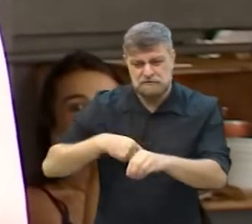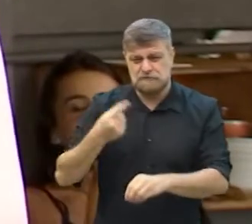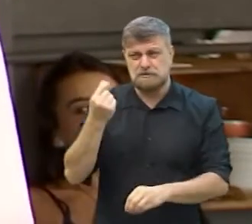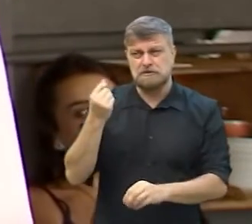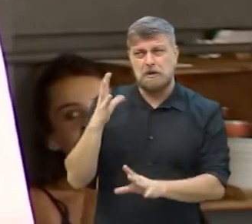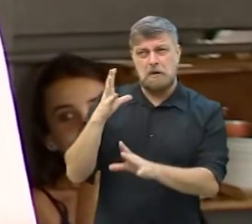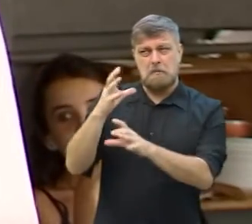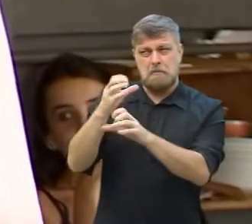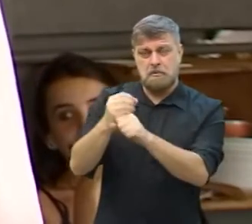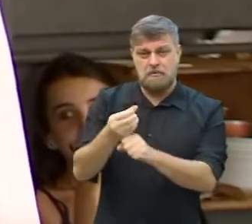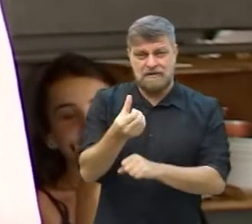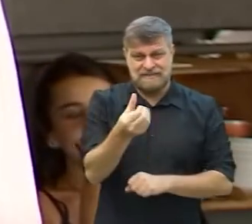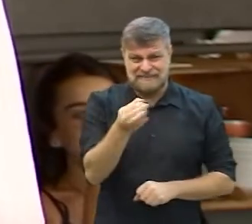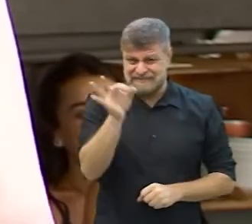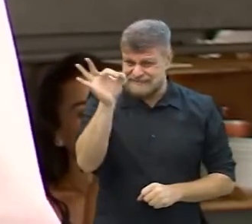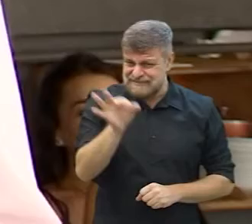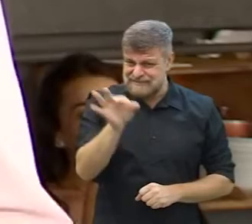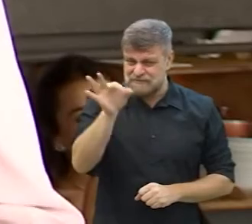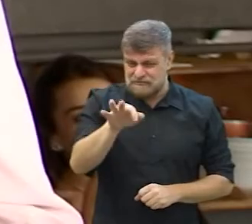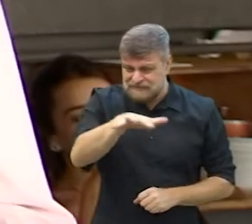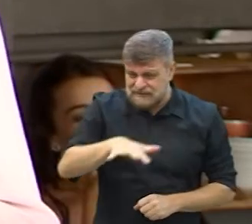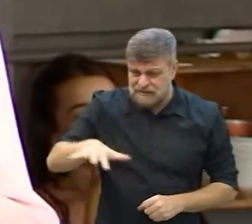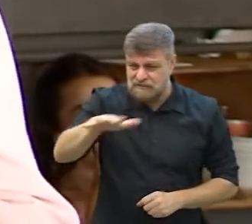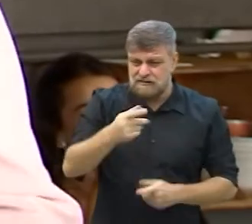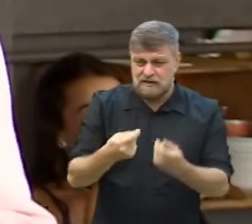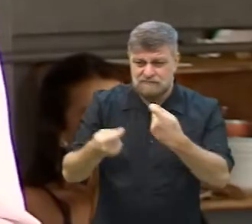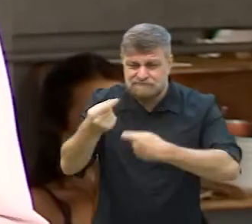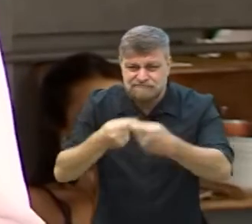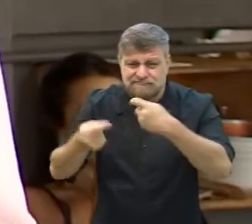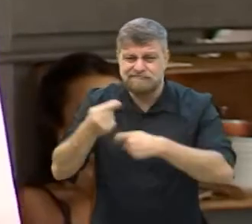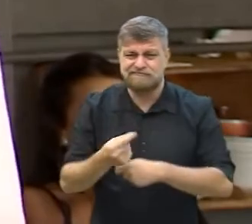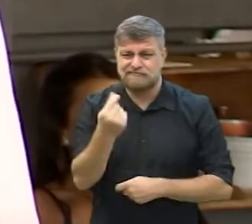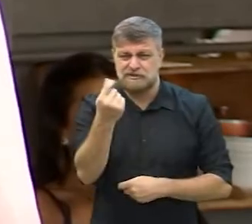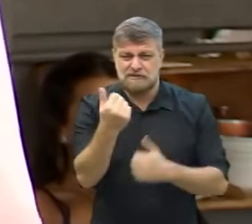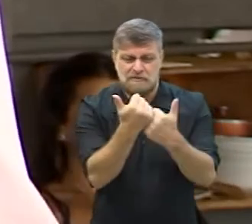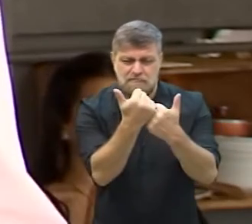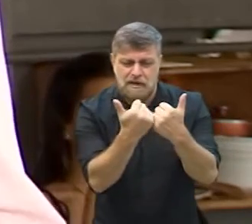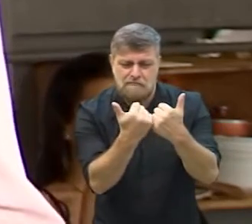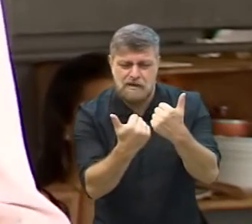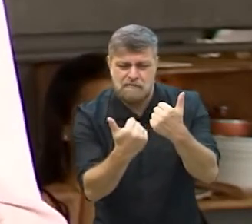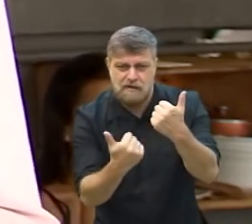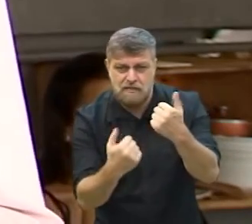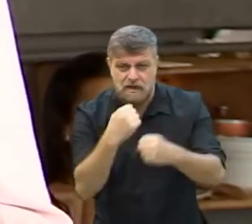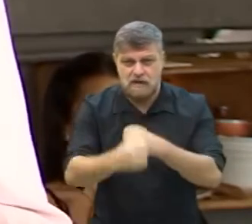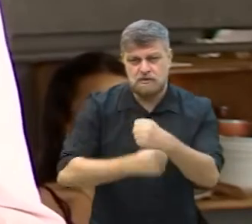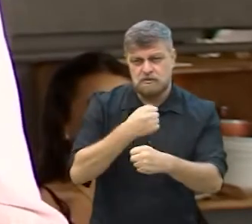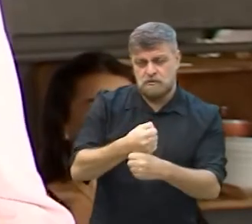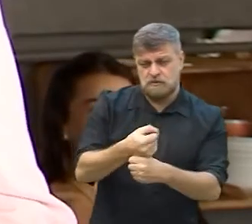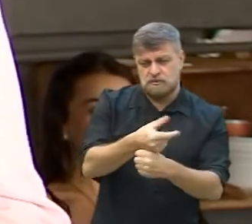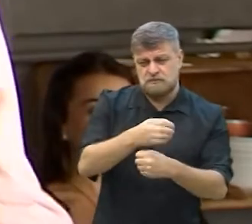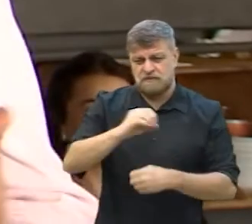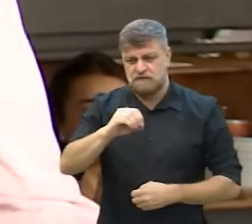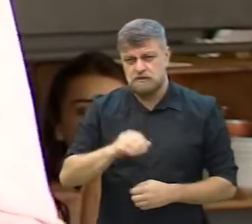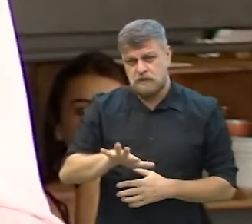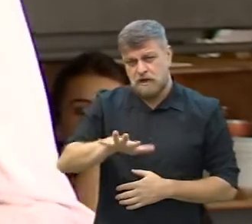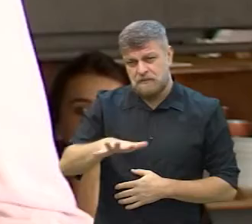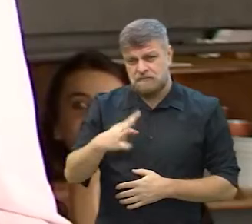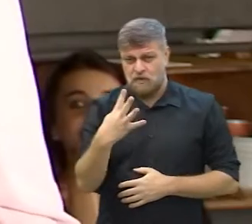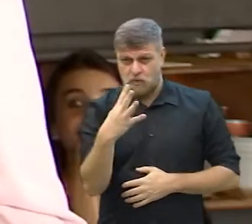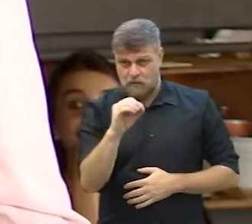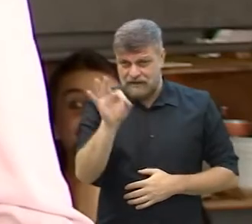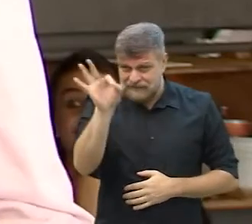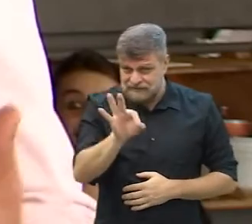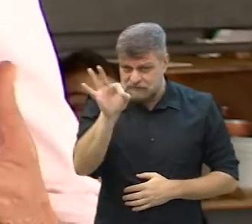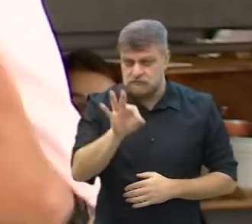acumulado aí em média de 60% no setor. Então, o setor fatura o ano de 2020 aproximadamente 40% do